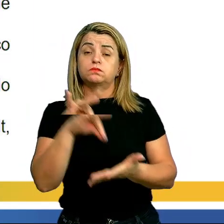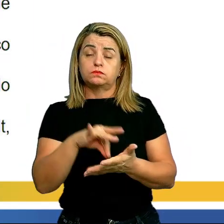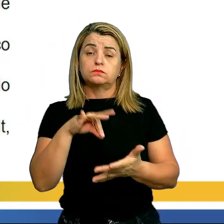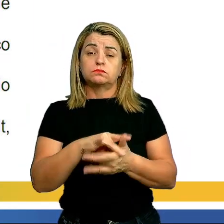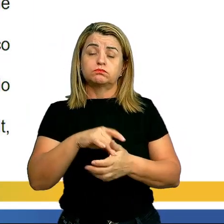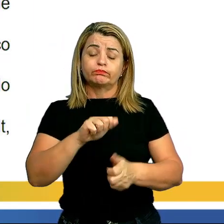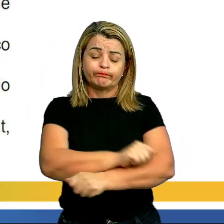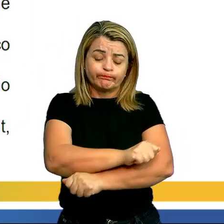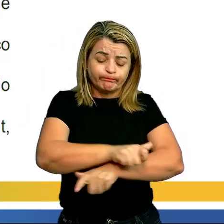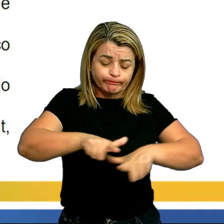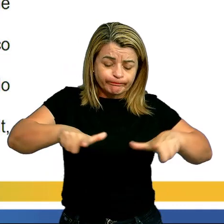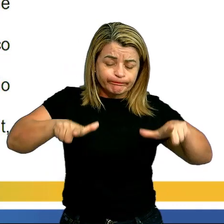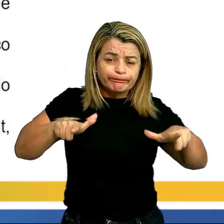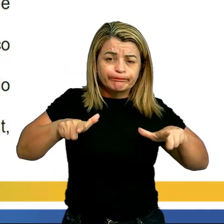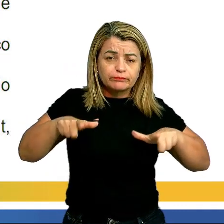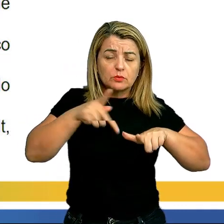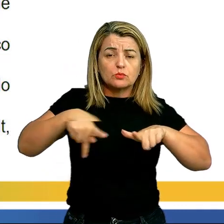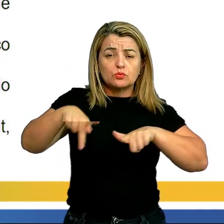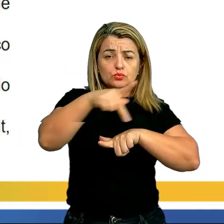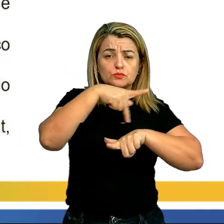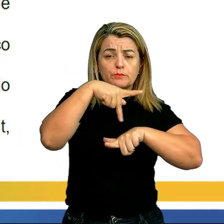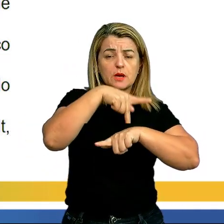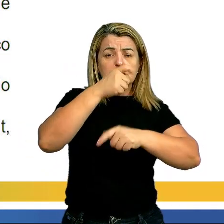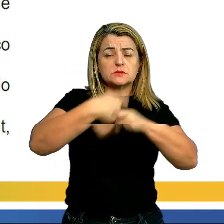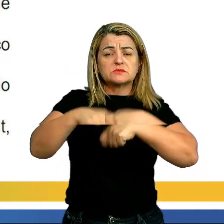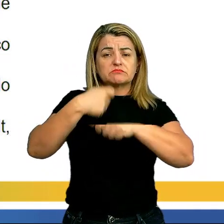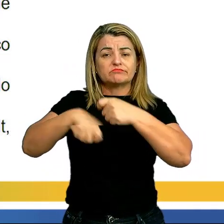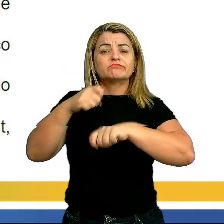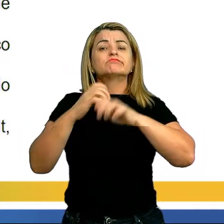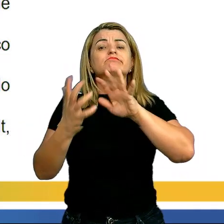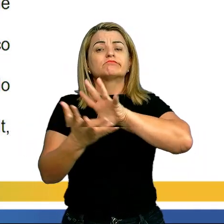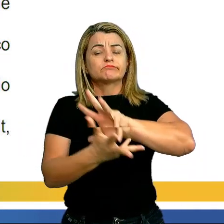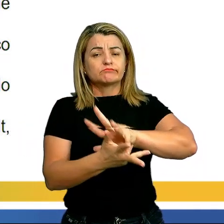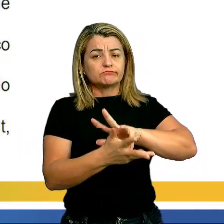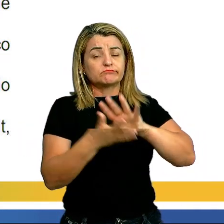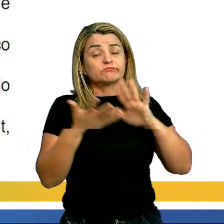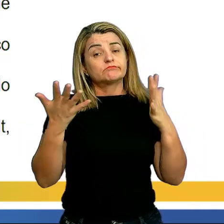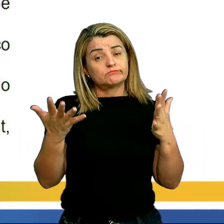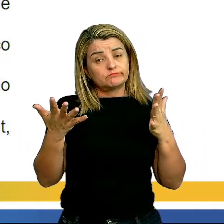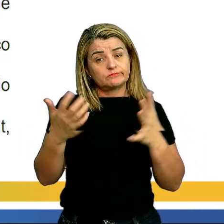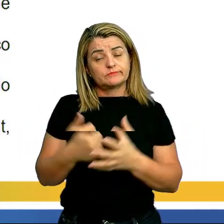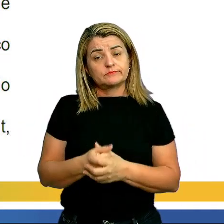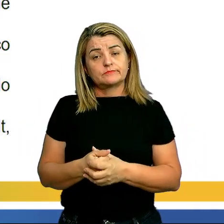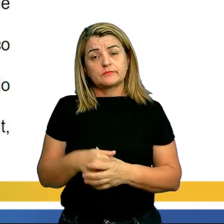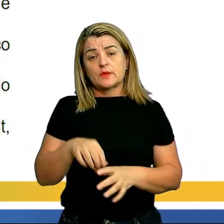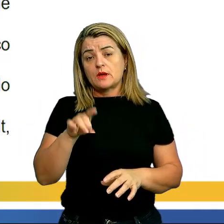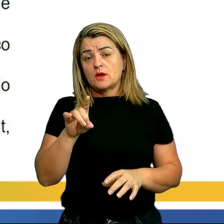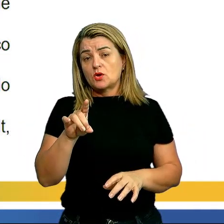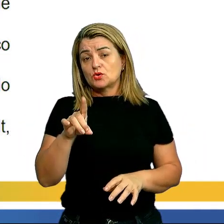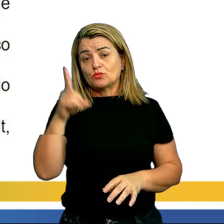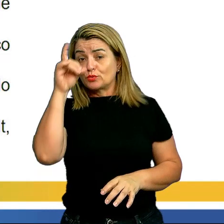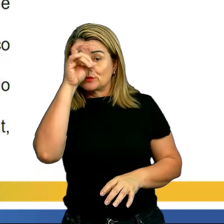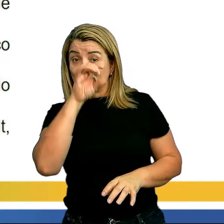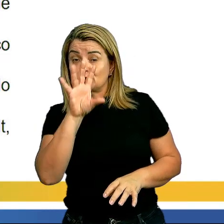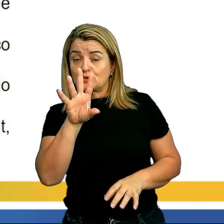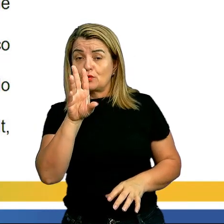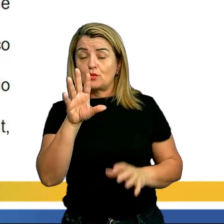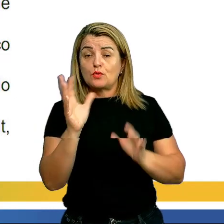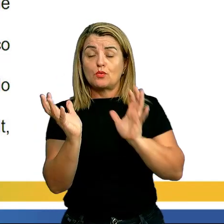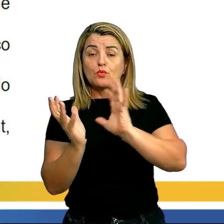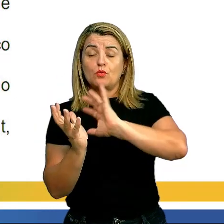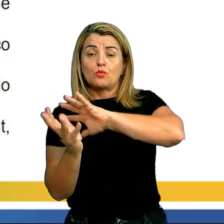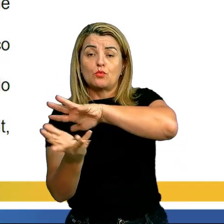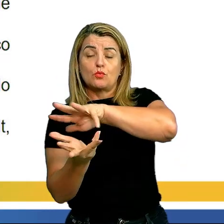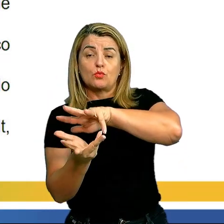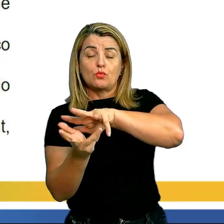assolou todos os países capitalistas do mundo. Ou seja, só não foi abalada a União Soviética, que era